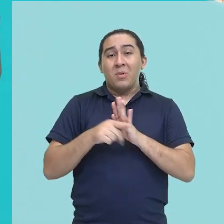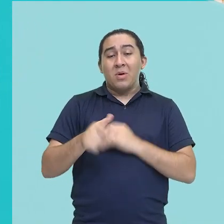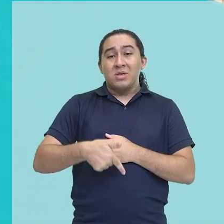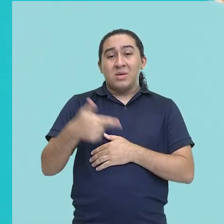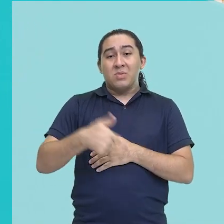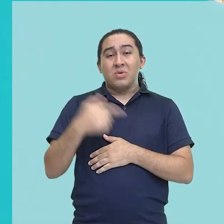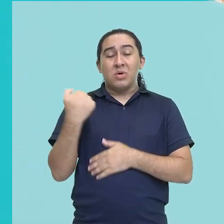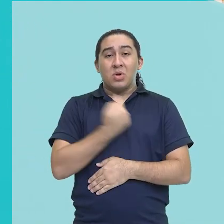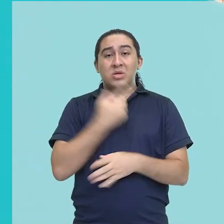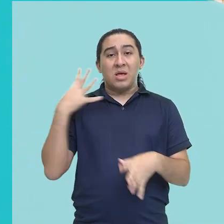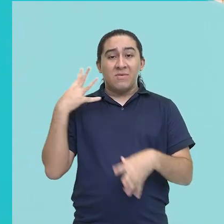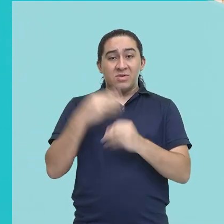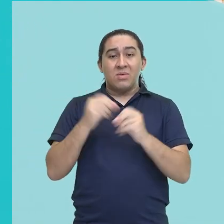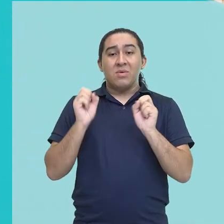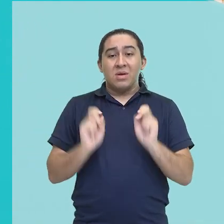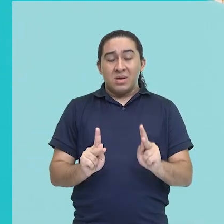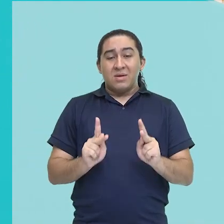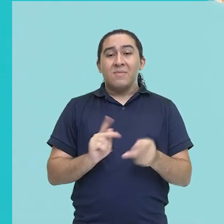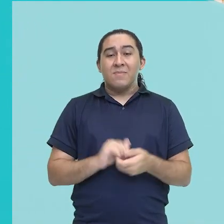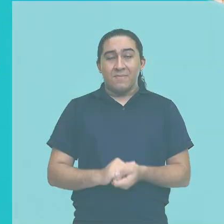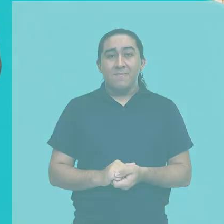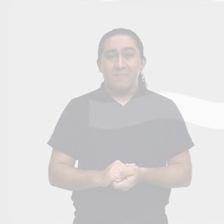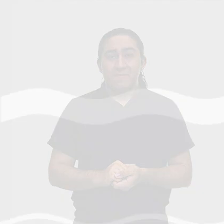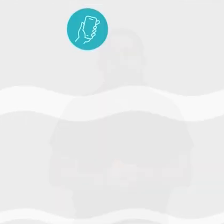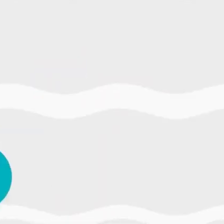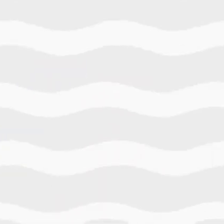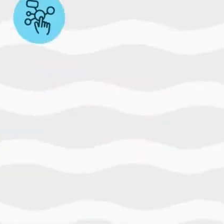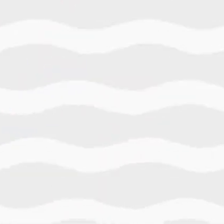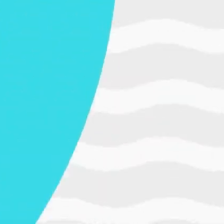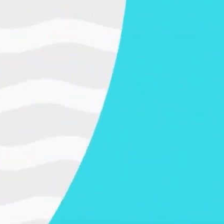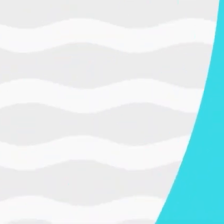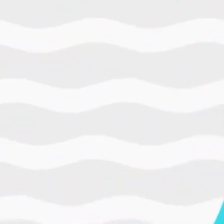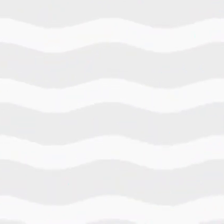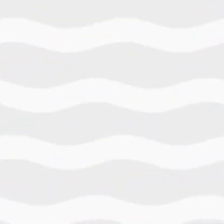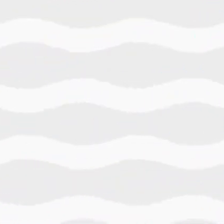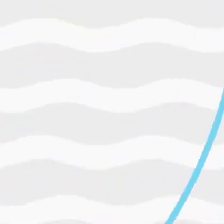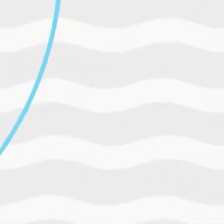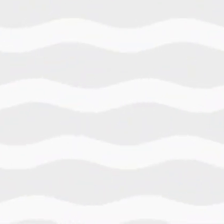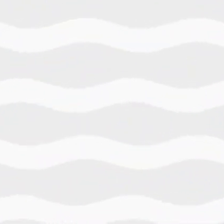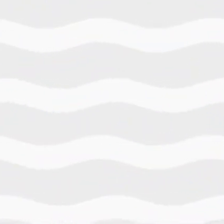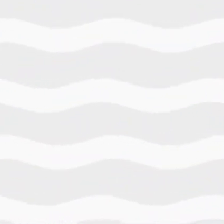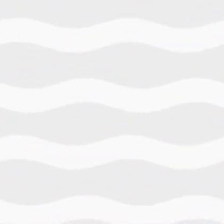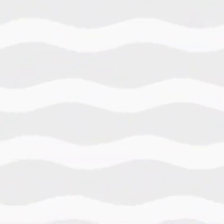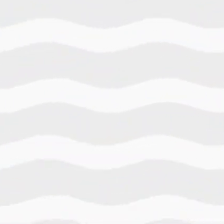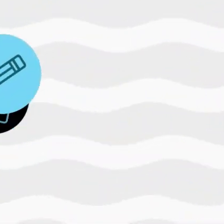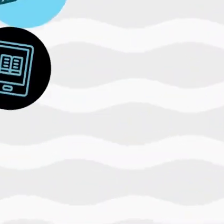finalizamos esse segundo momento da nossa aula.